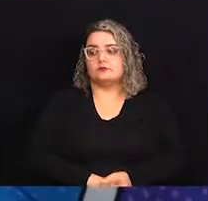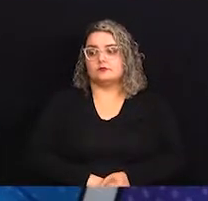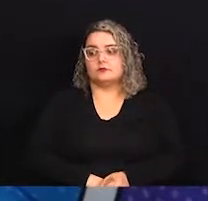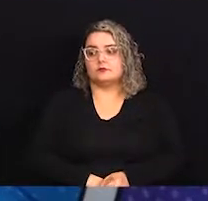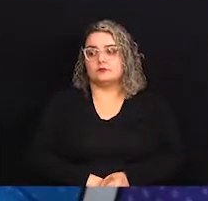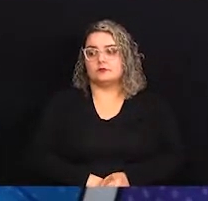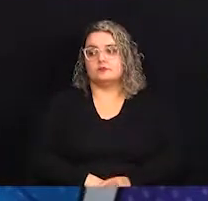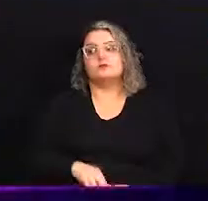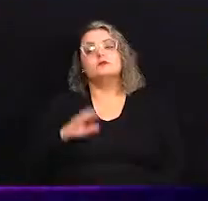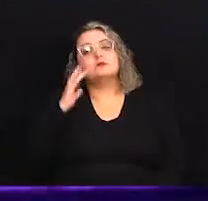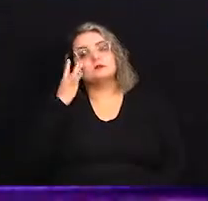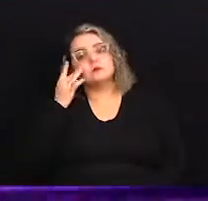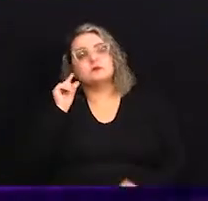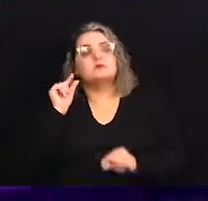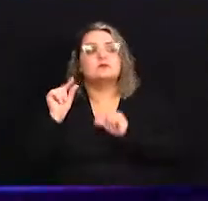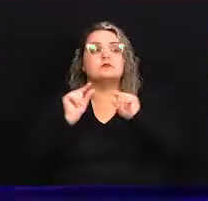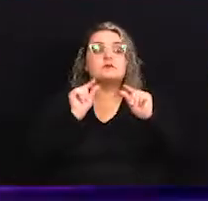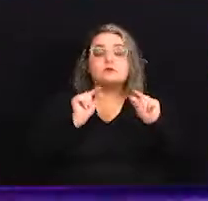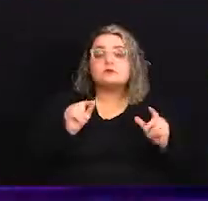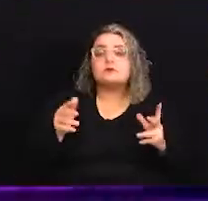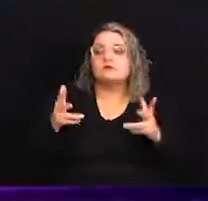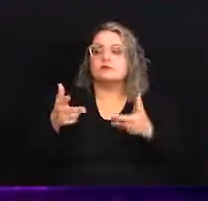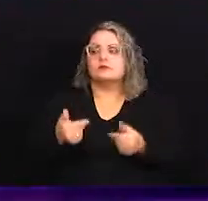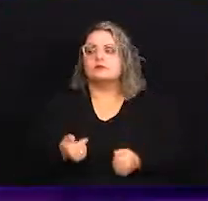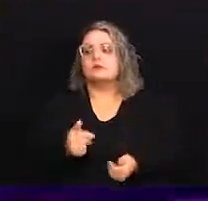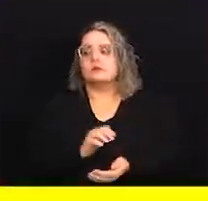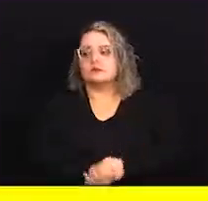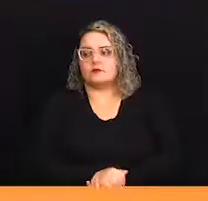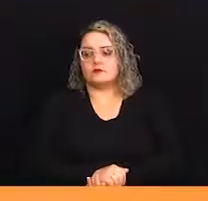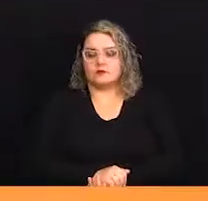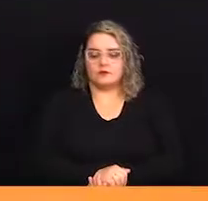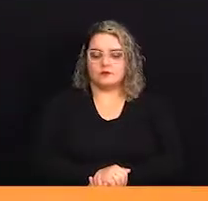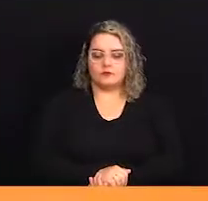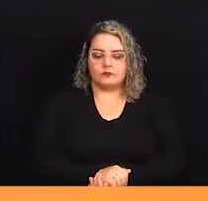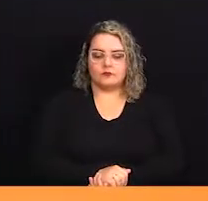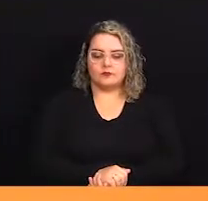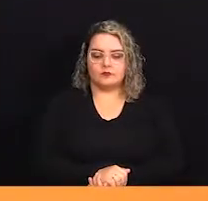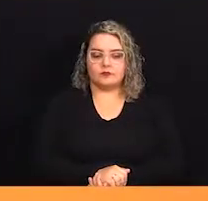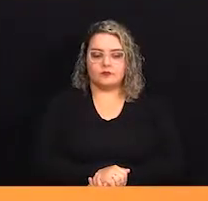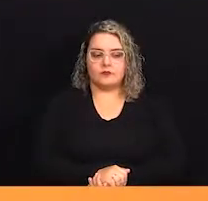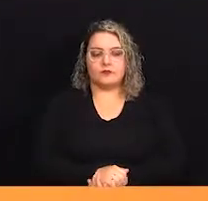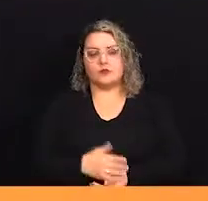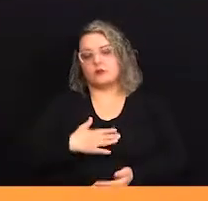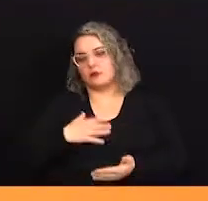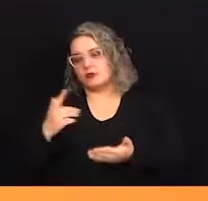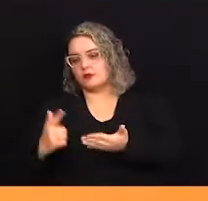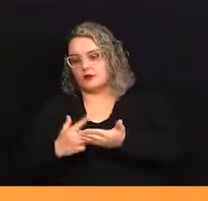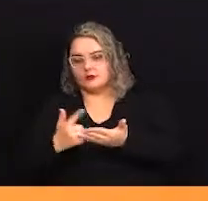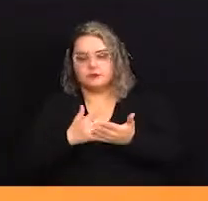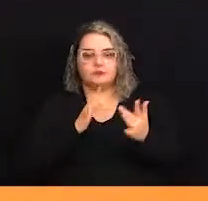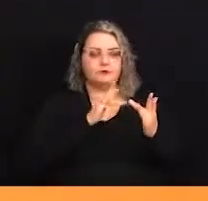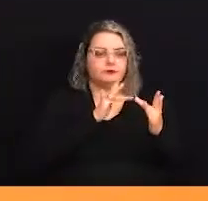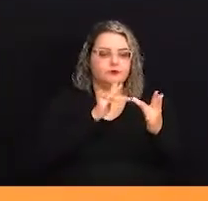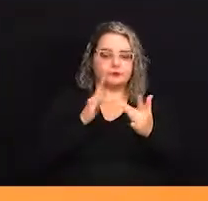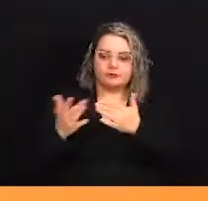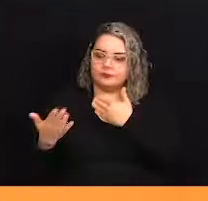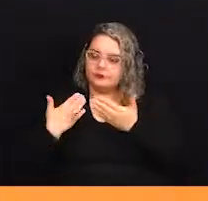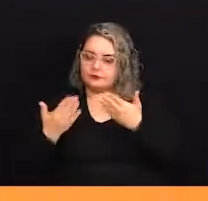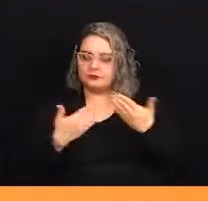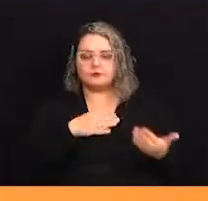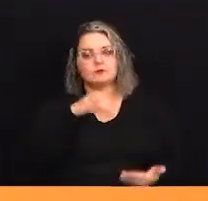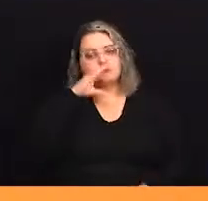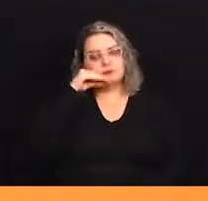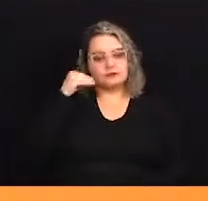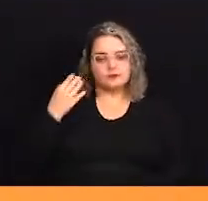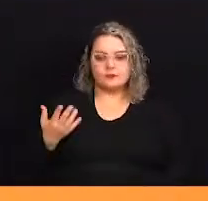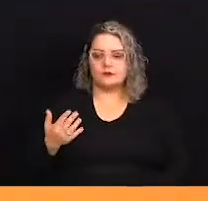Eu acho que é um pouco de todo mundo, assim, né? Eu tenho muito contato com os adolescentes por causa dos meus livros, então eu estou sempre em conversa com